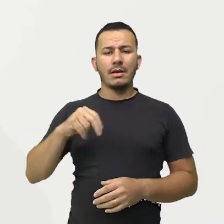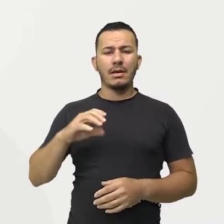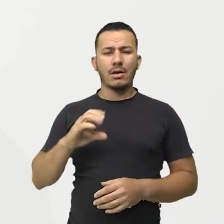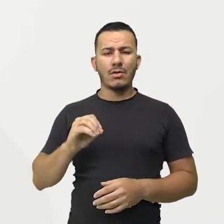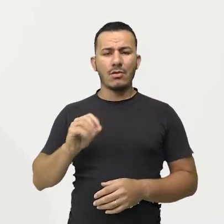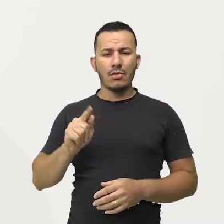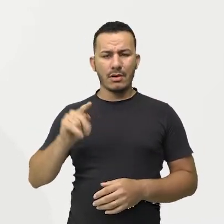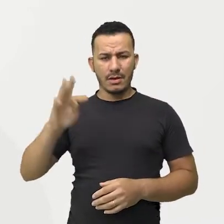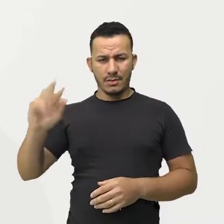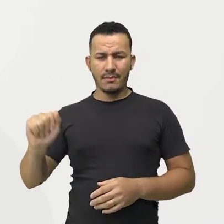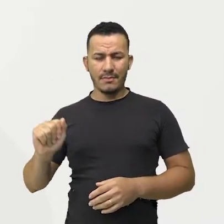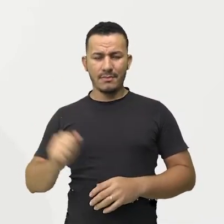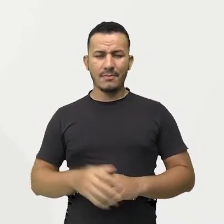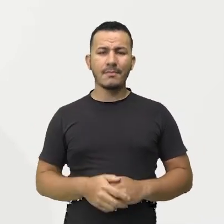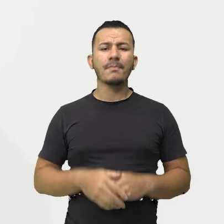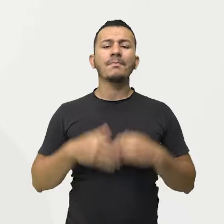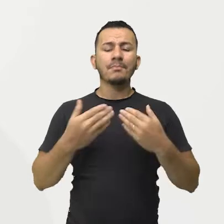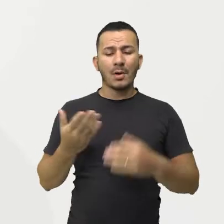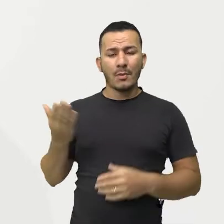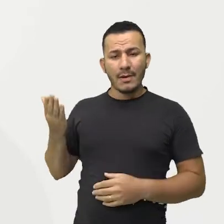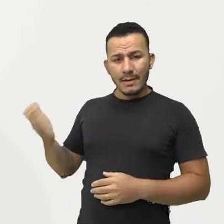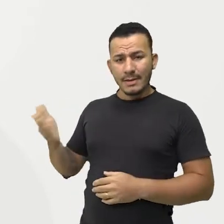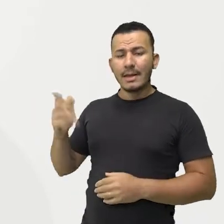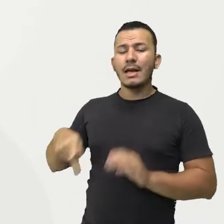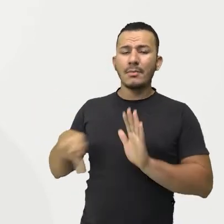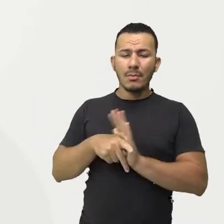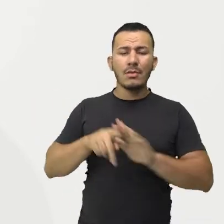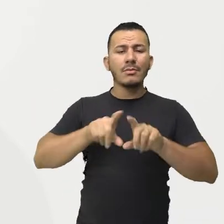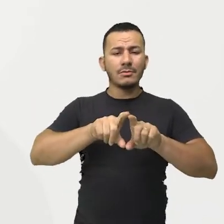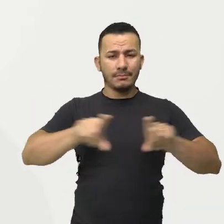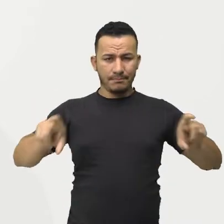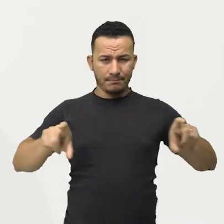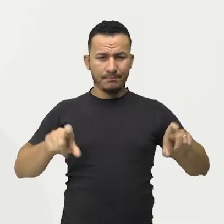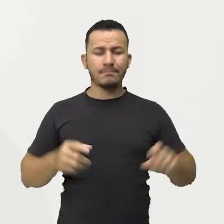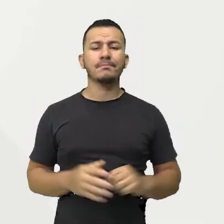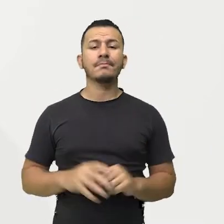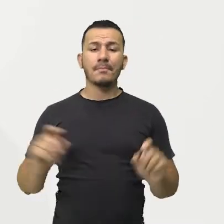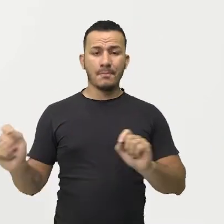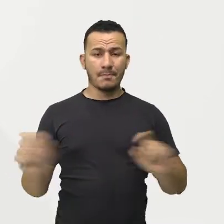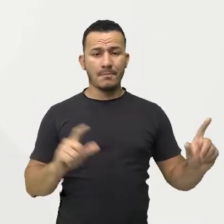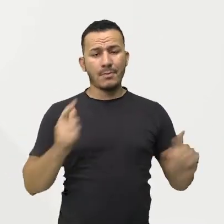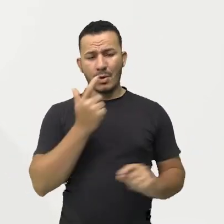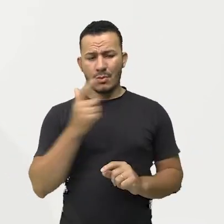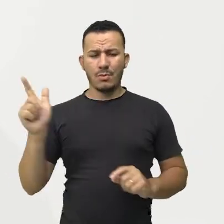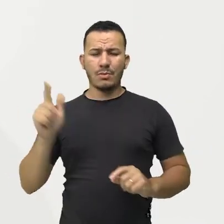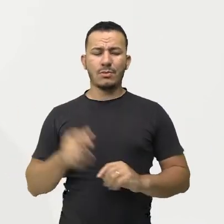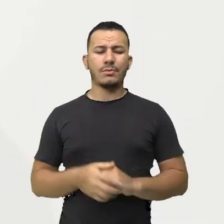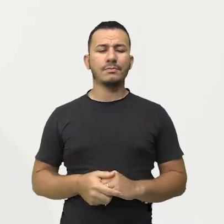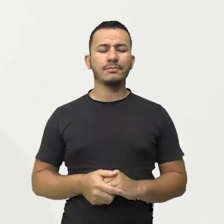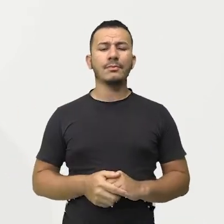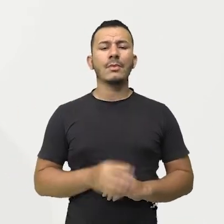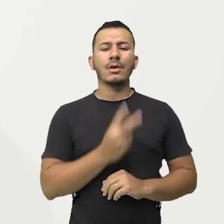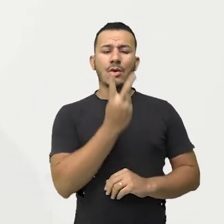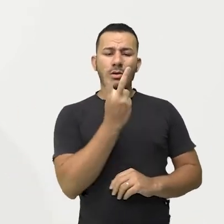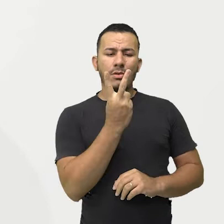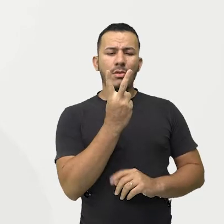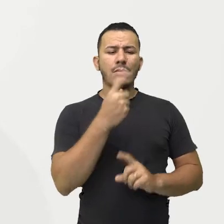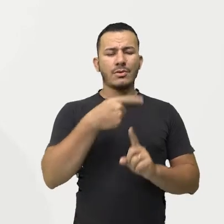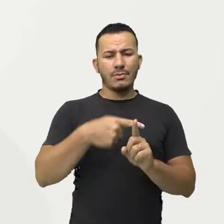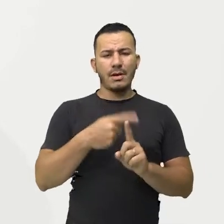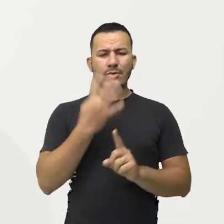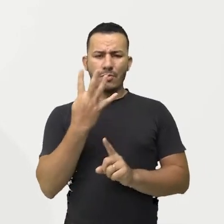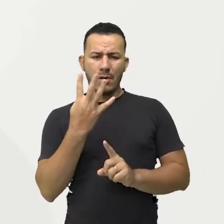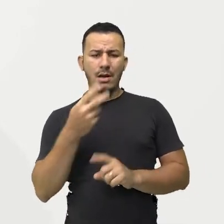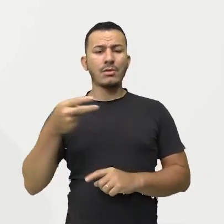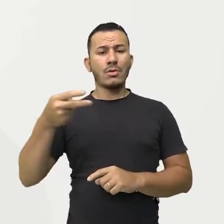simplesmente termo desconhecido. Então, esse exemplo, ele é uma equação. Bora ver outro aqui? 2 mais 4 igual a 2 menos